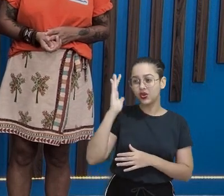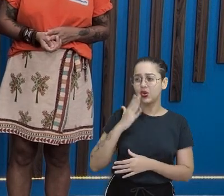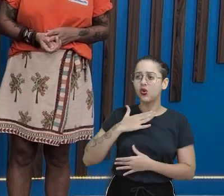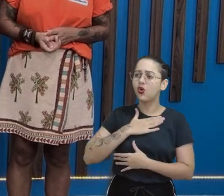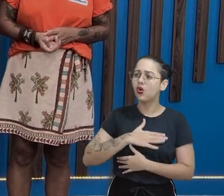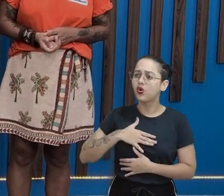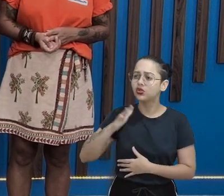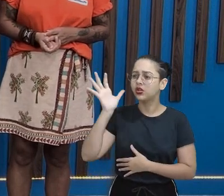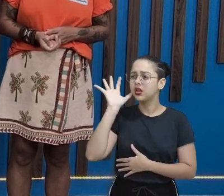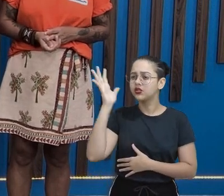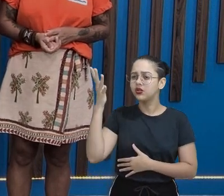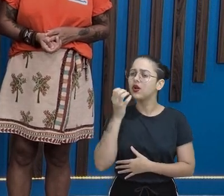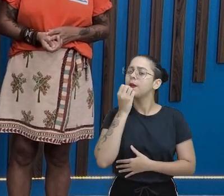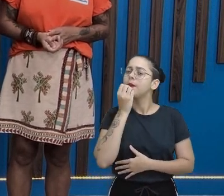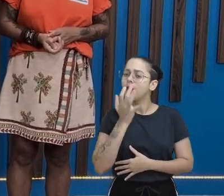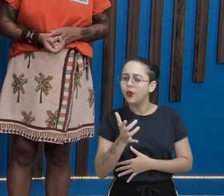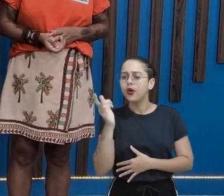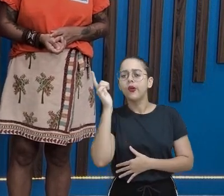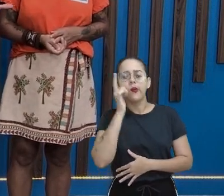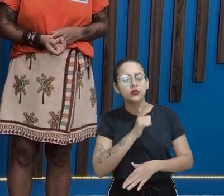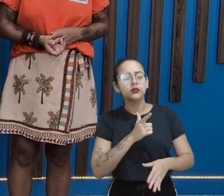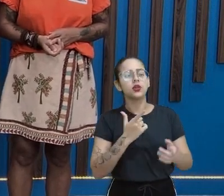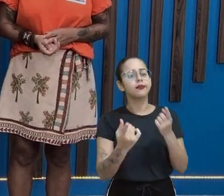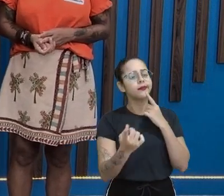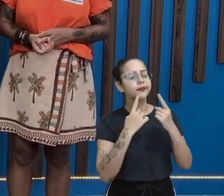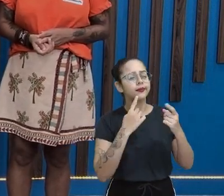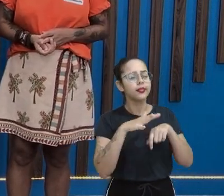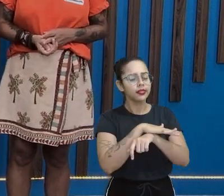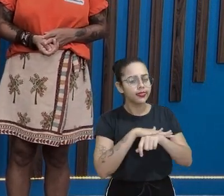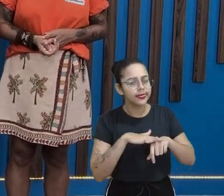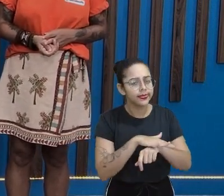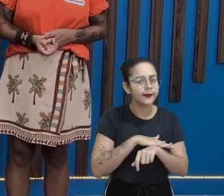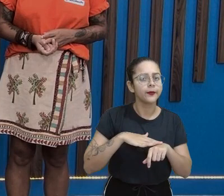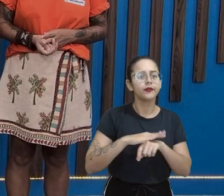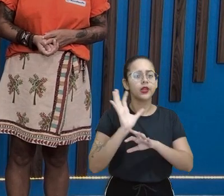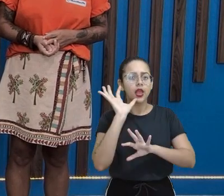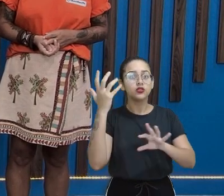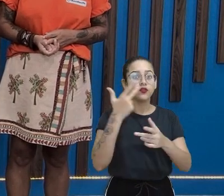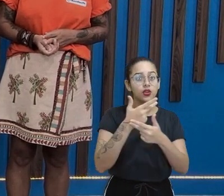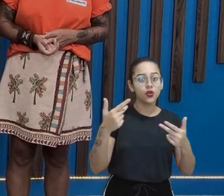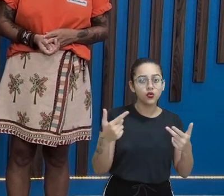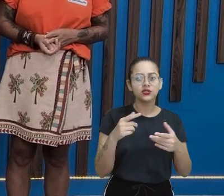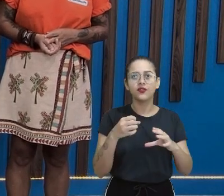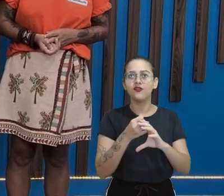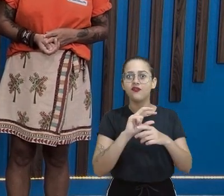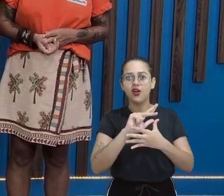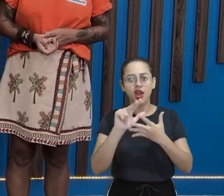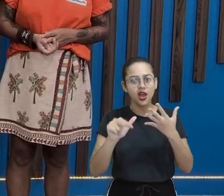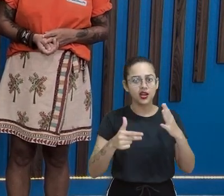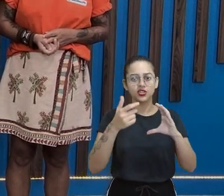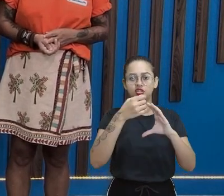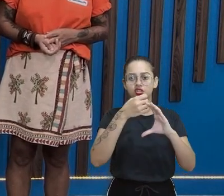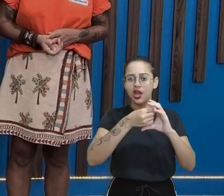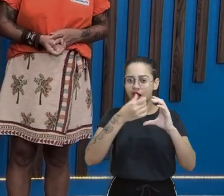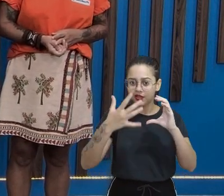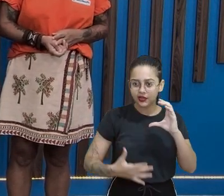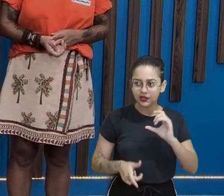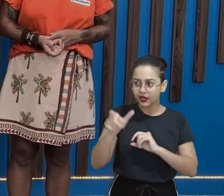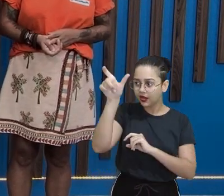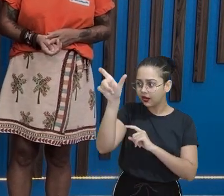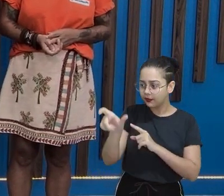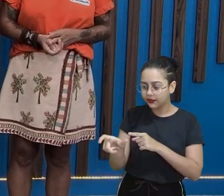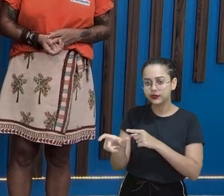coisas, que são boas, que dialogam, então são muitas características que fazem aquela